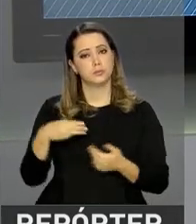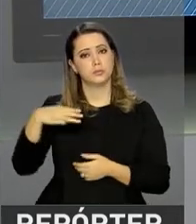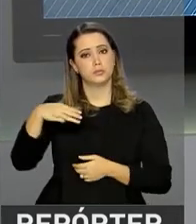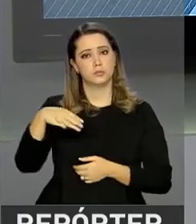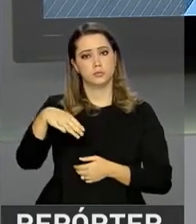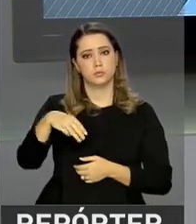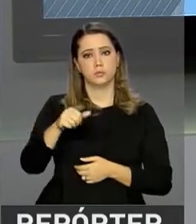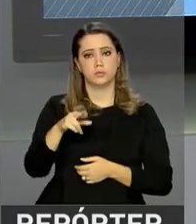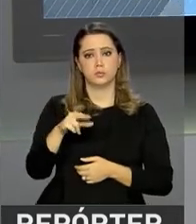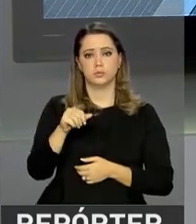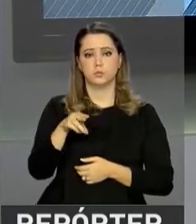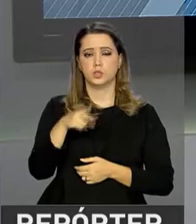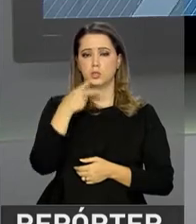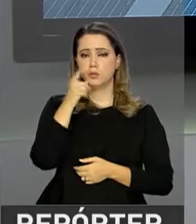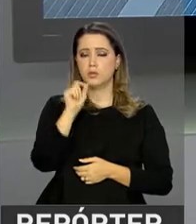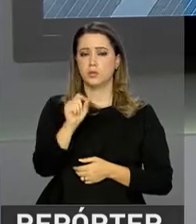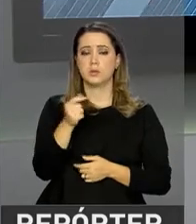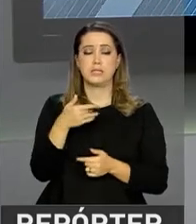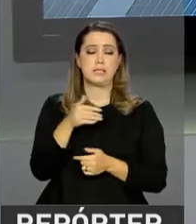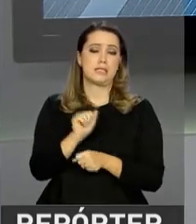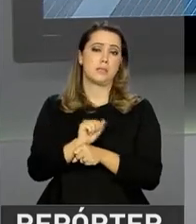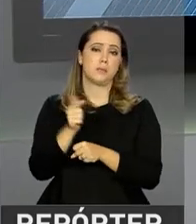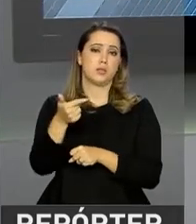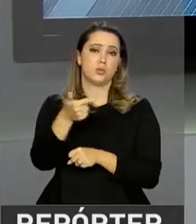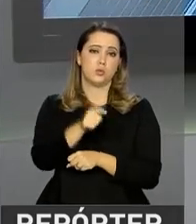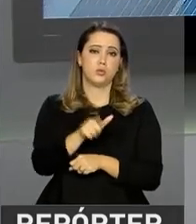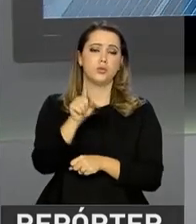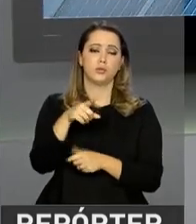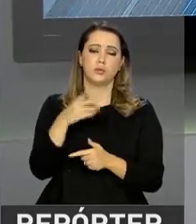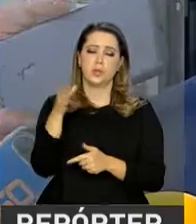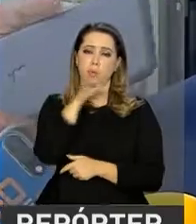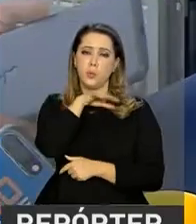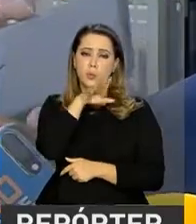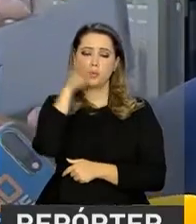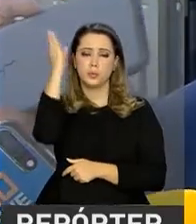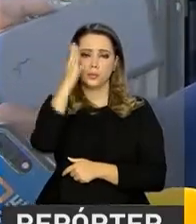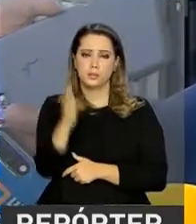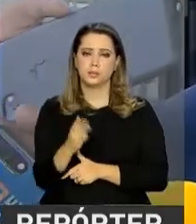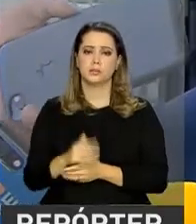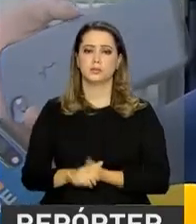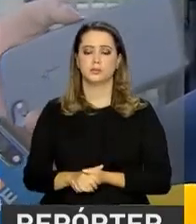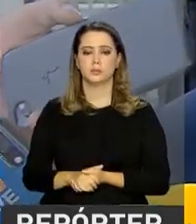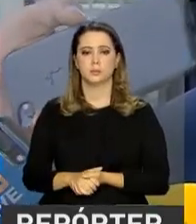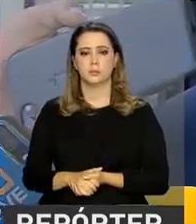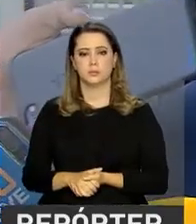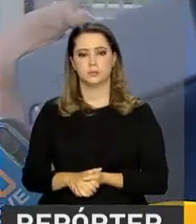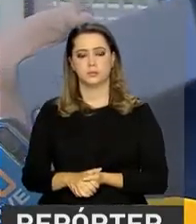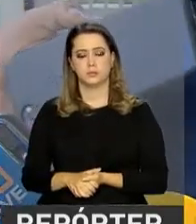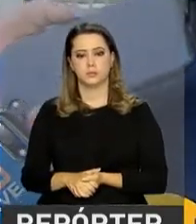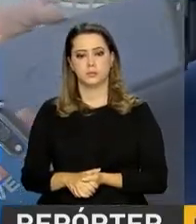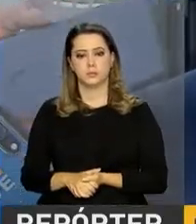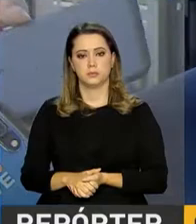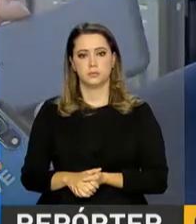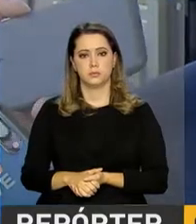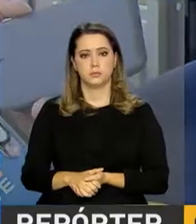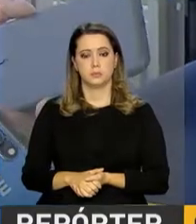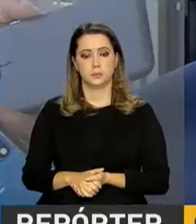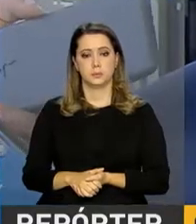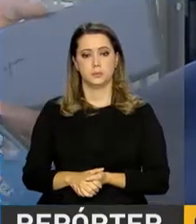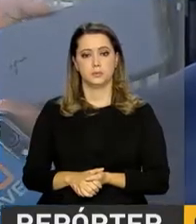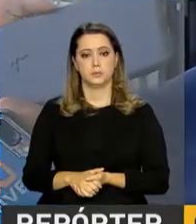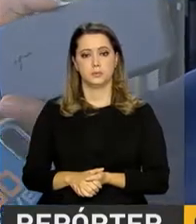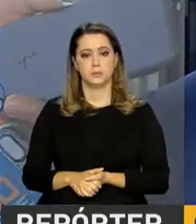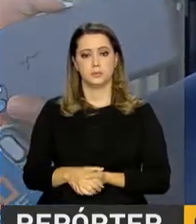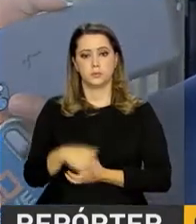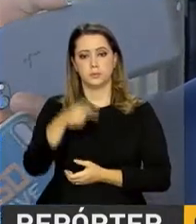o adiamento da votação pode ser prejudicial ao país quem faz uma análise marluce da